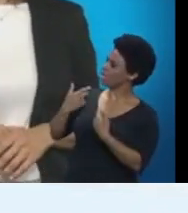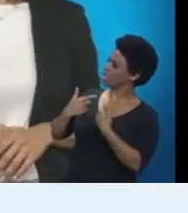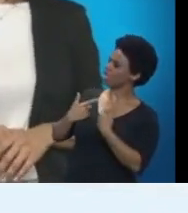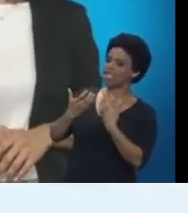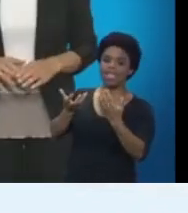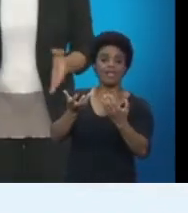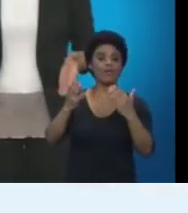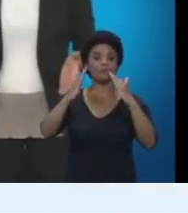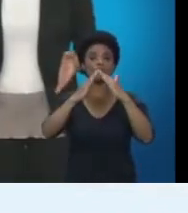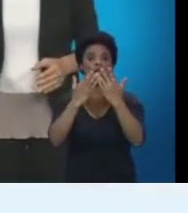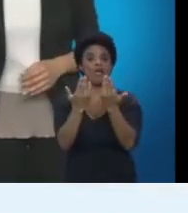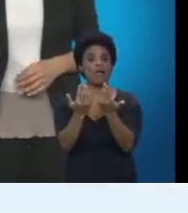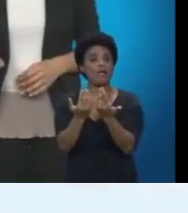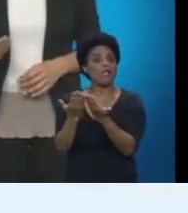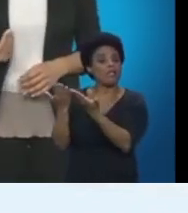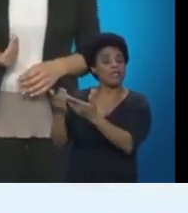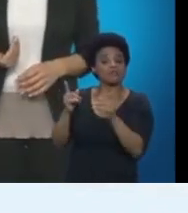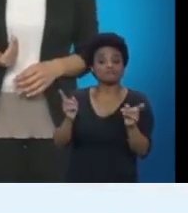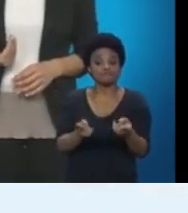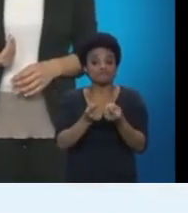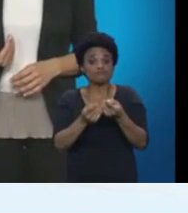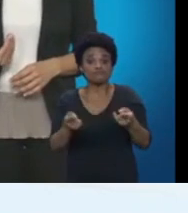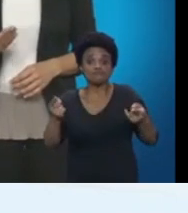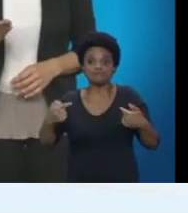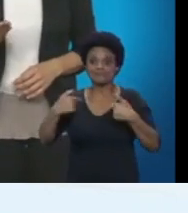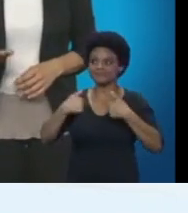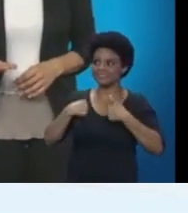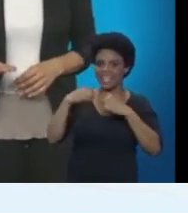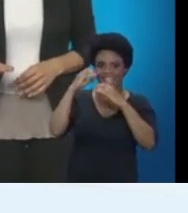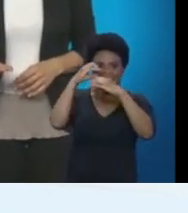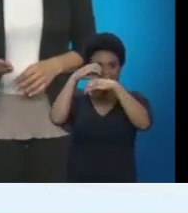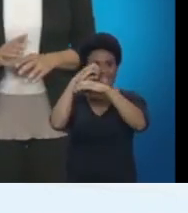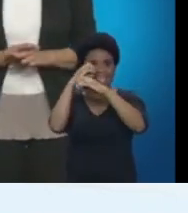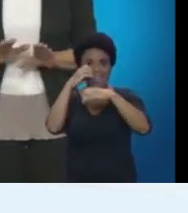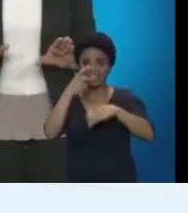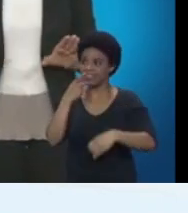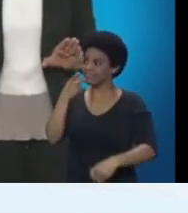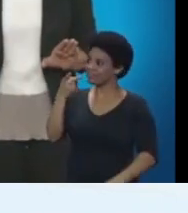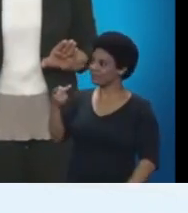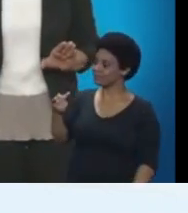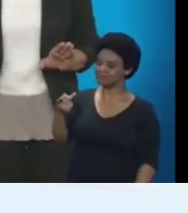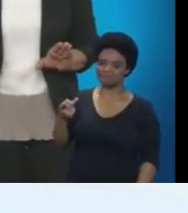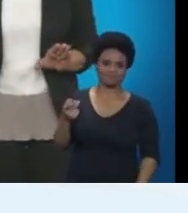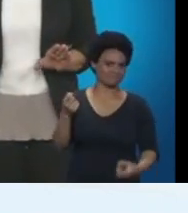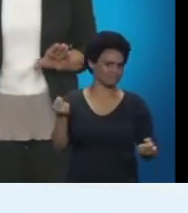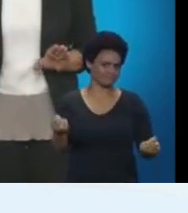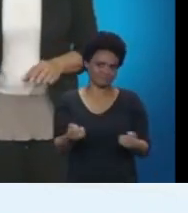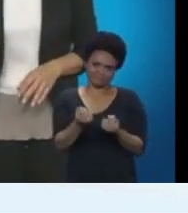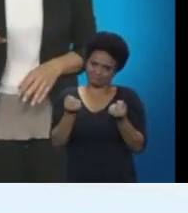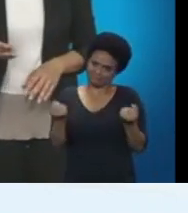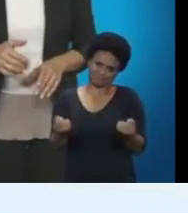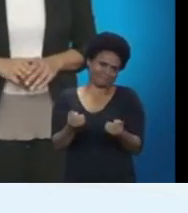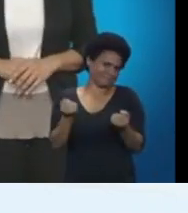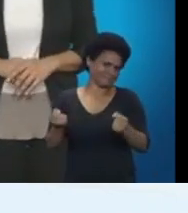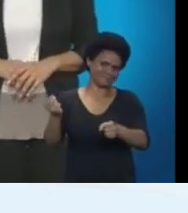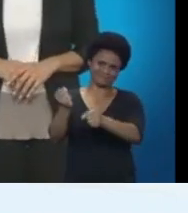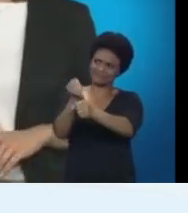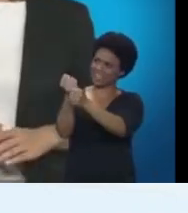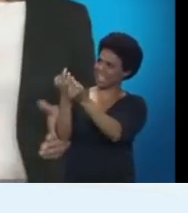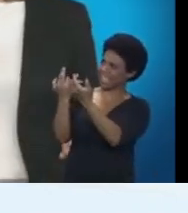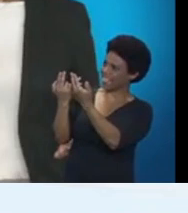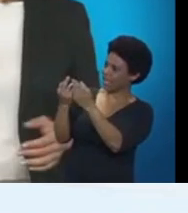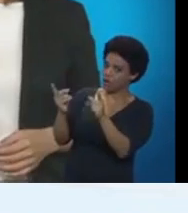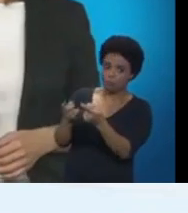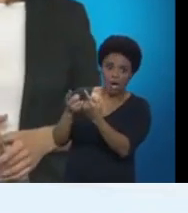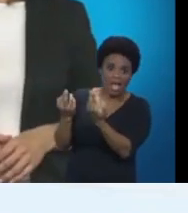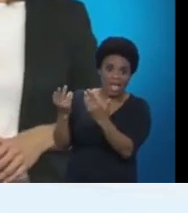a da canção? Bom, eu, como engenheira, tive que explicar para ele que não era possível construir uma casa como a da música.